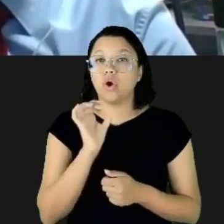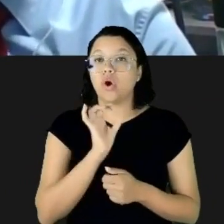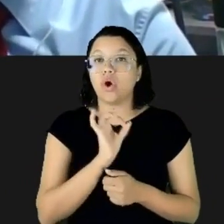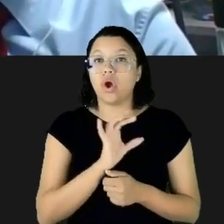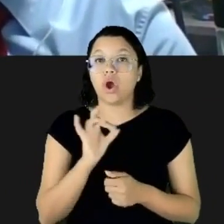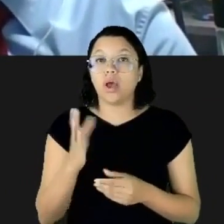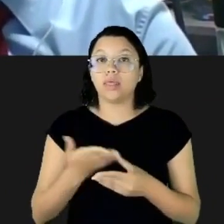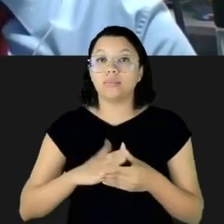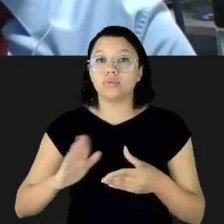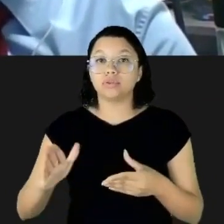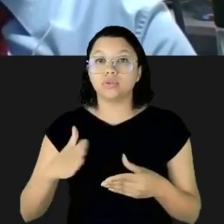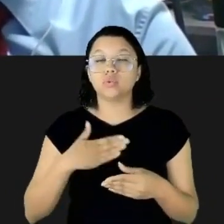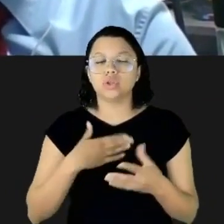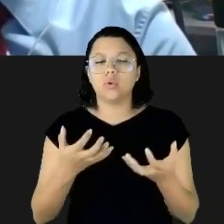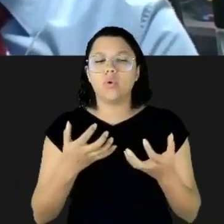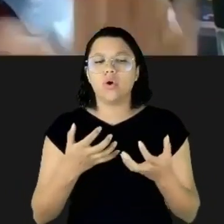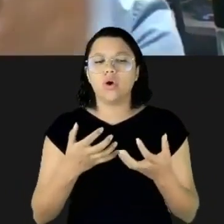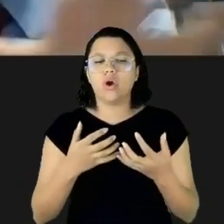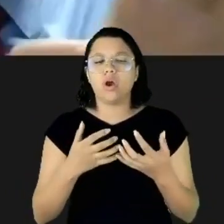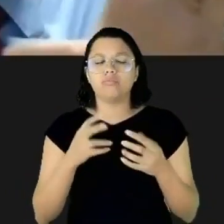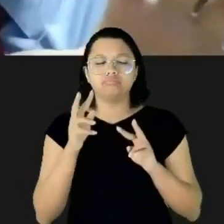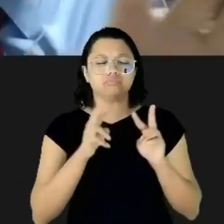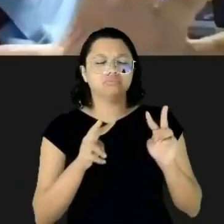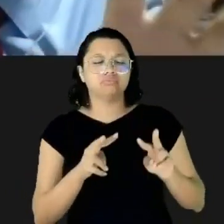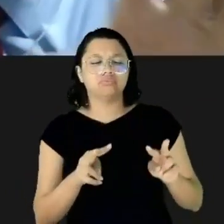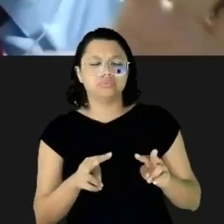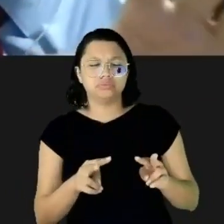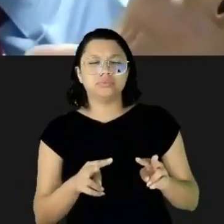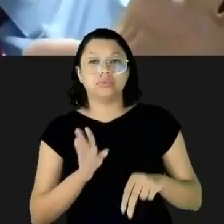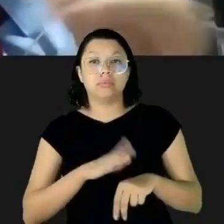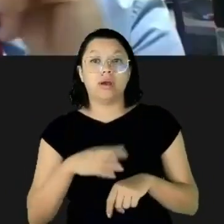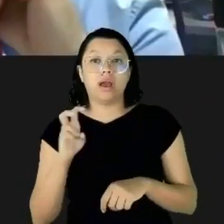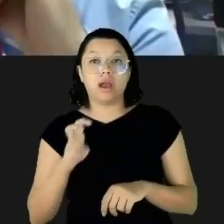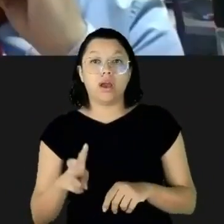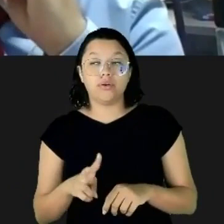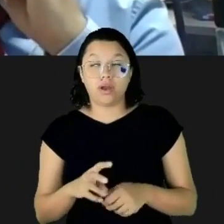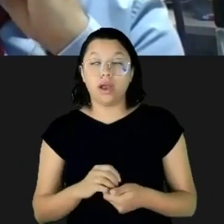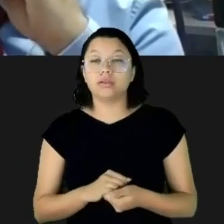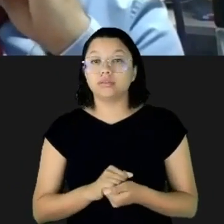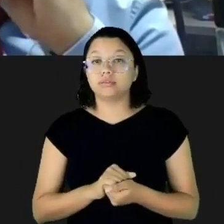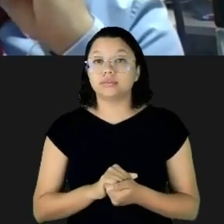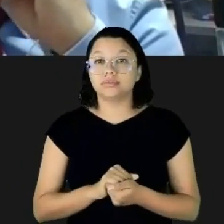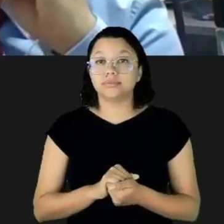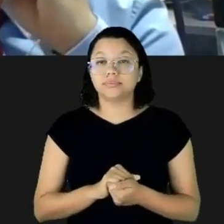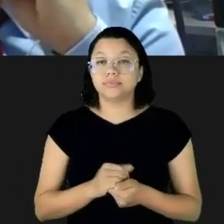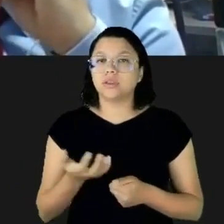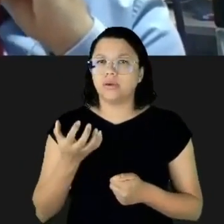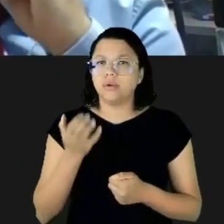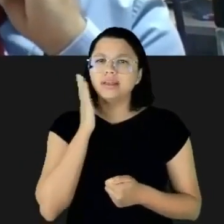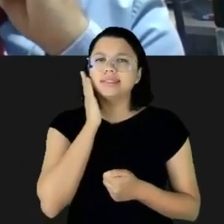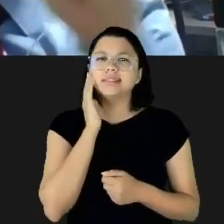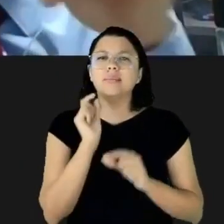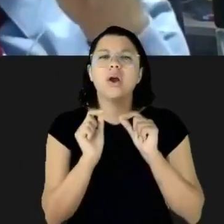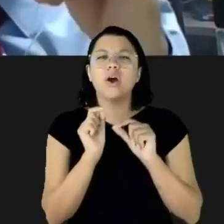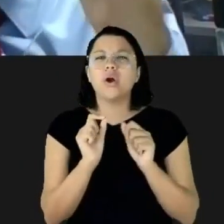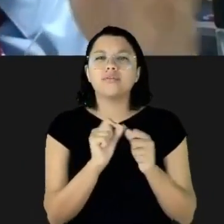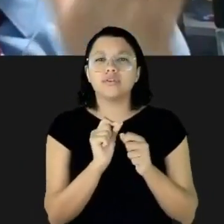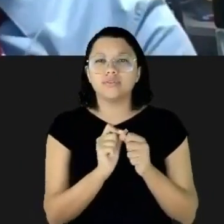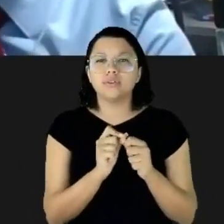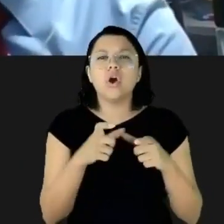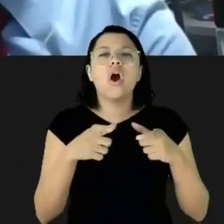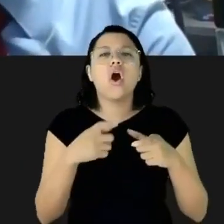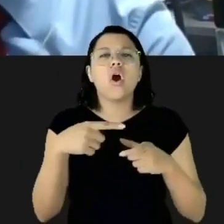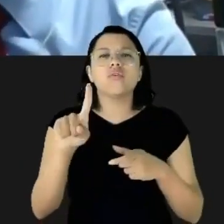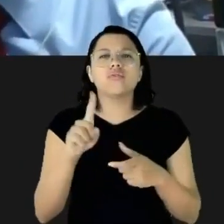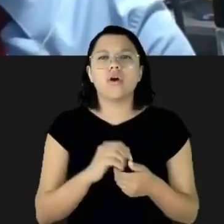interesse eu quero acompanhá-lo a partir do momento que eu debrucei com aquele processo eu quero saber o que que ele